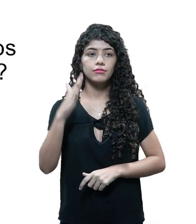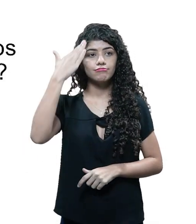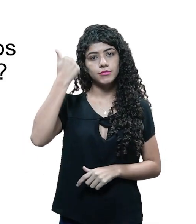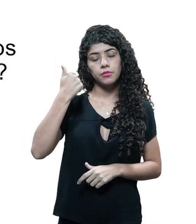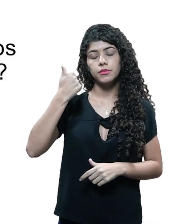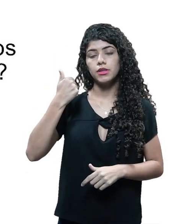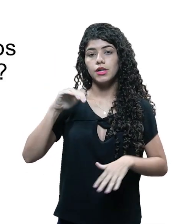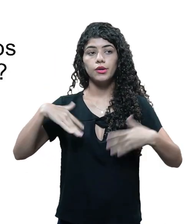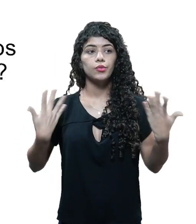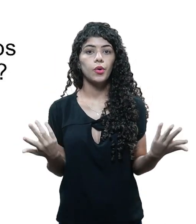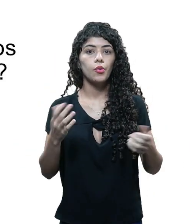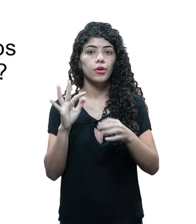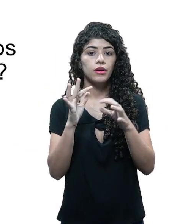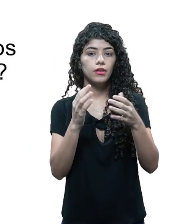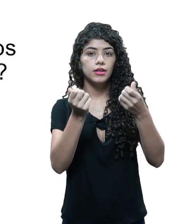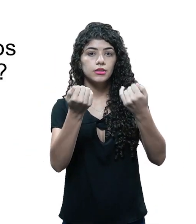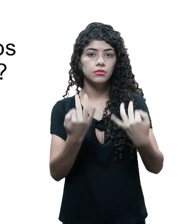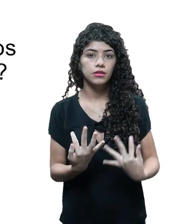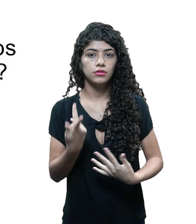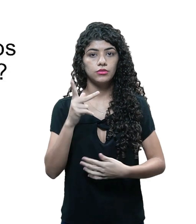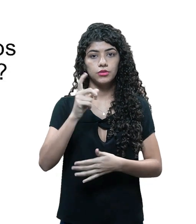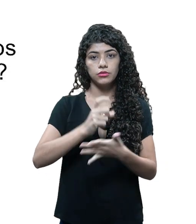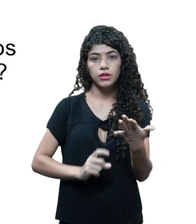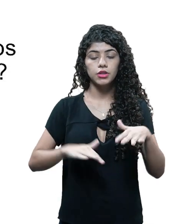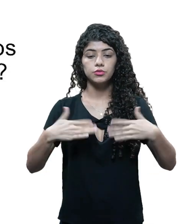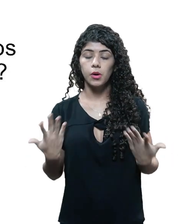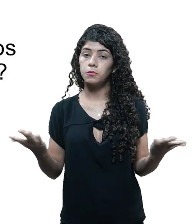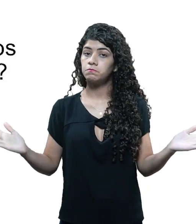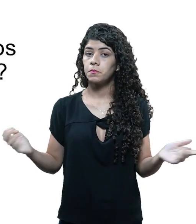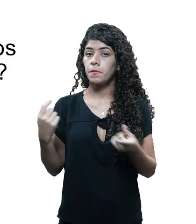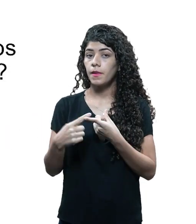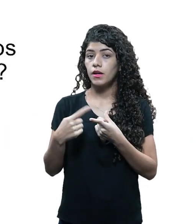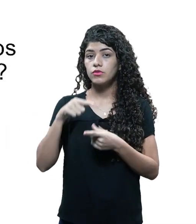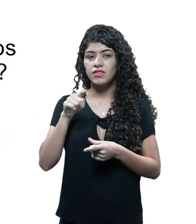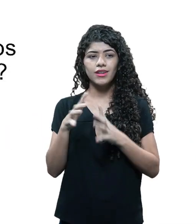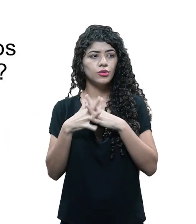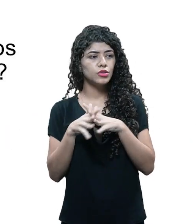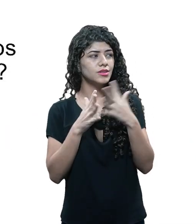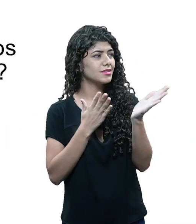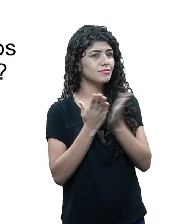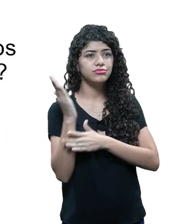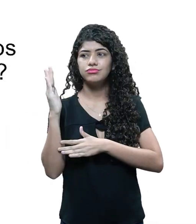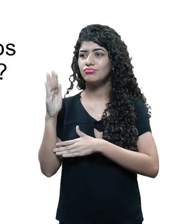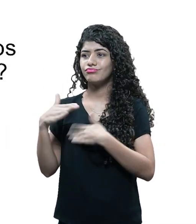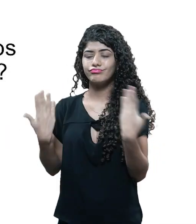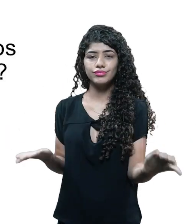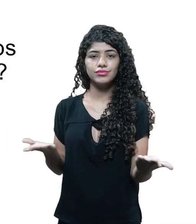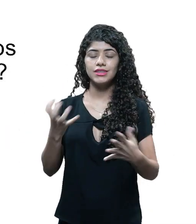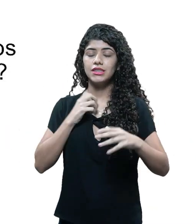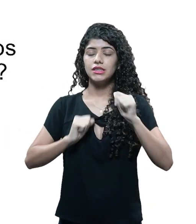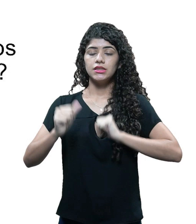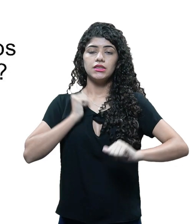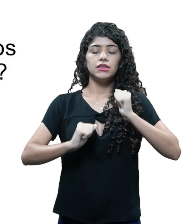sem saber qual é o argumento do seu texto, qual é a sinopse, qual é a escaleta, porque você vai ficar perdido, literalmente, você vai ficar até